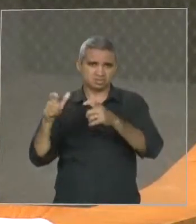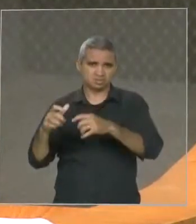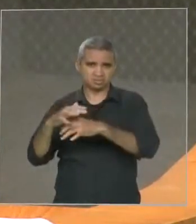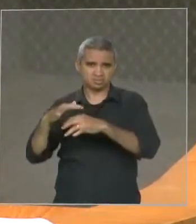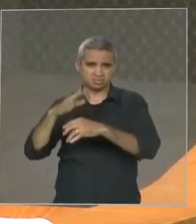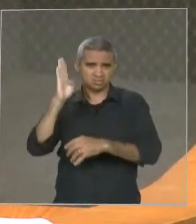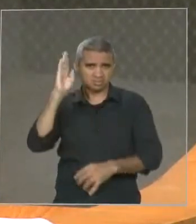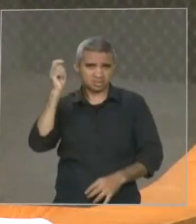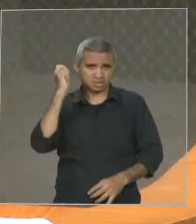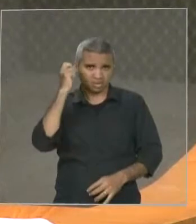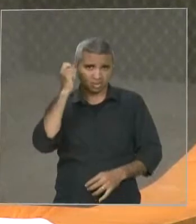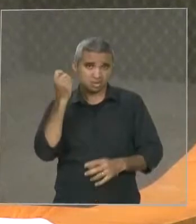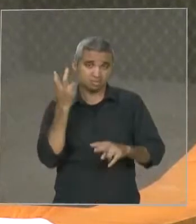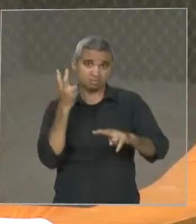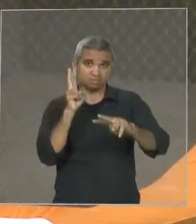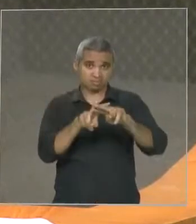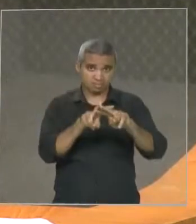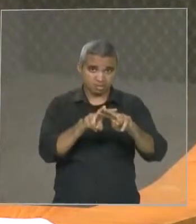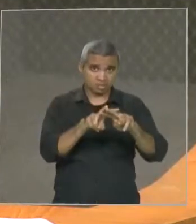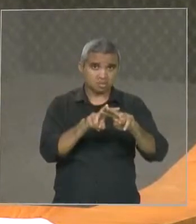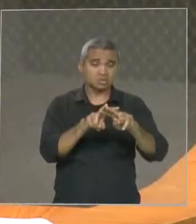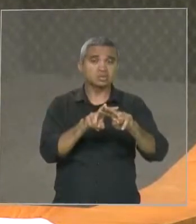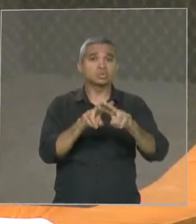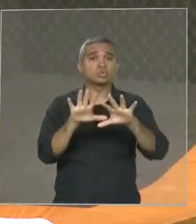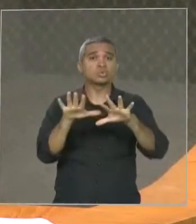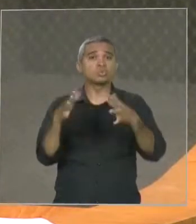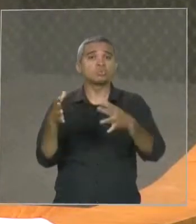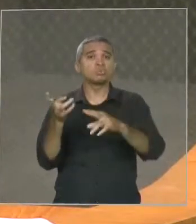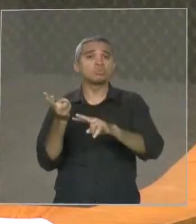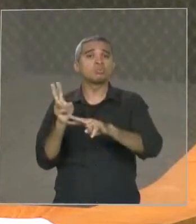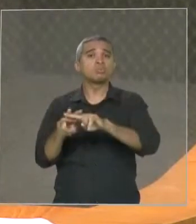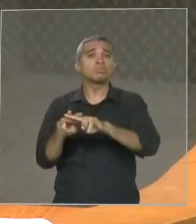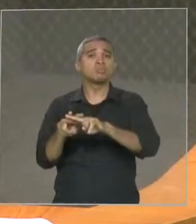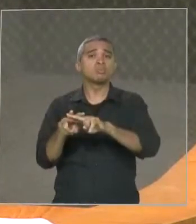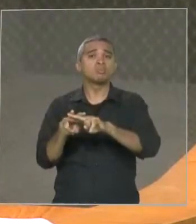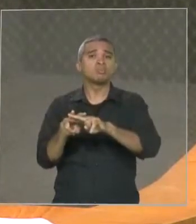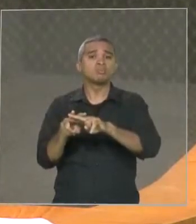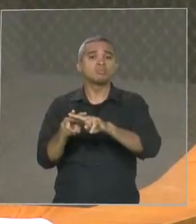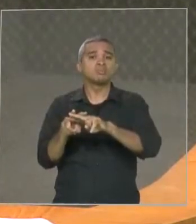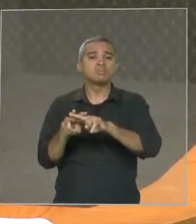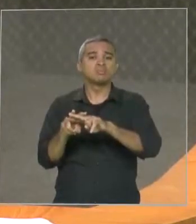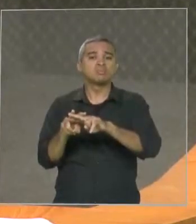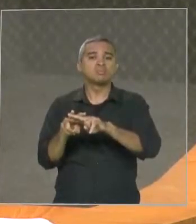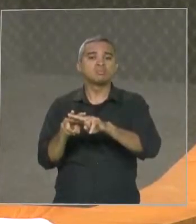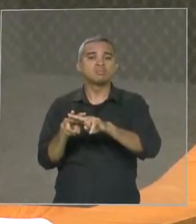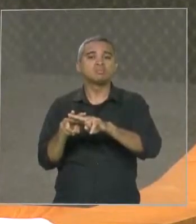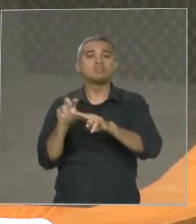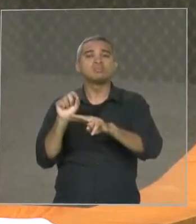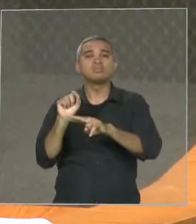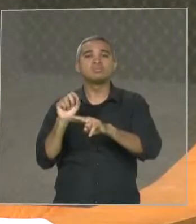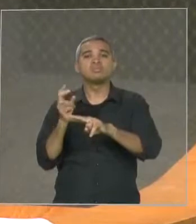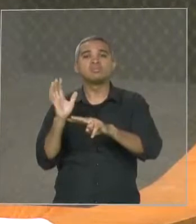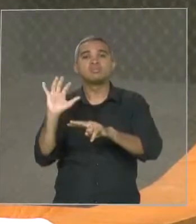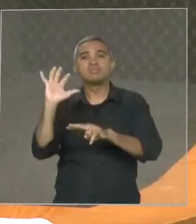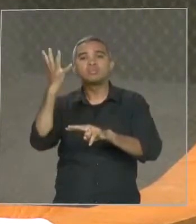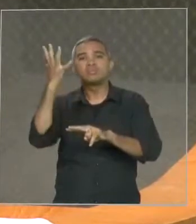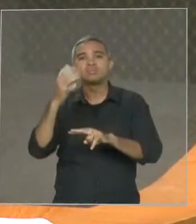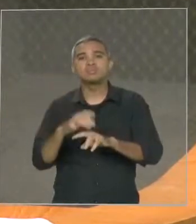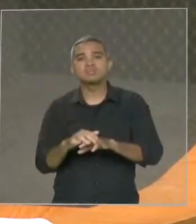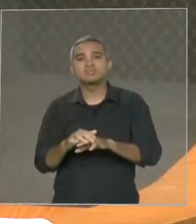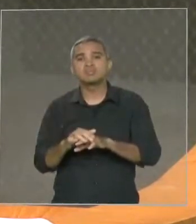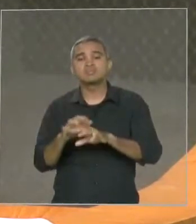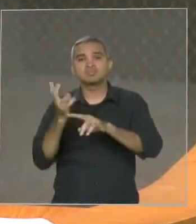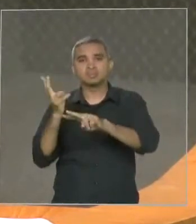Numa briga ele foi preso. E quando ele foi preso, foi para essa